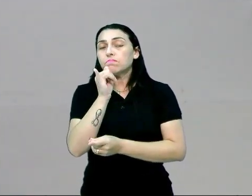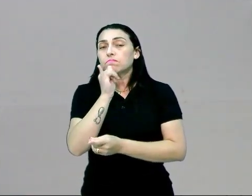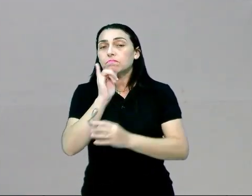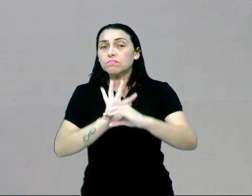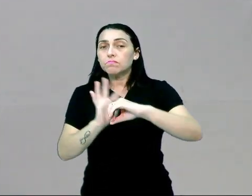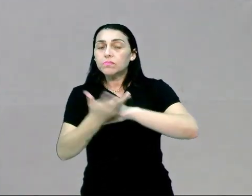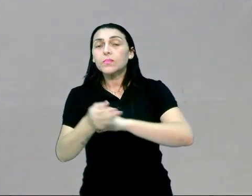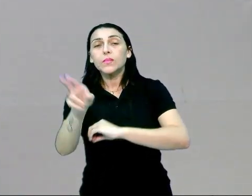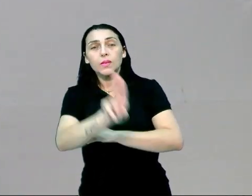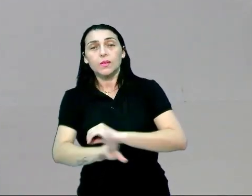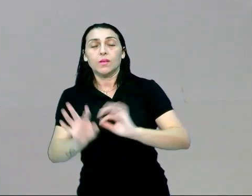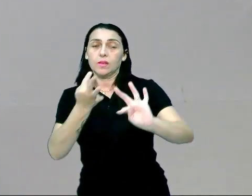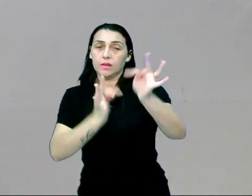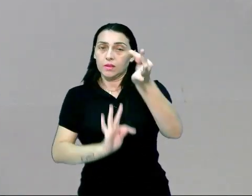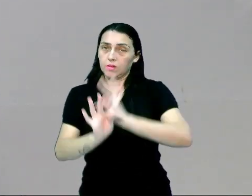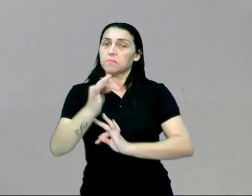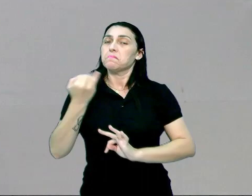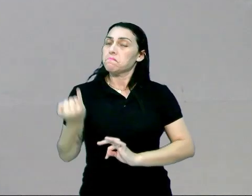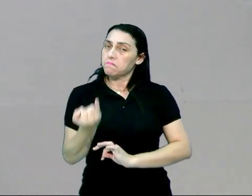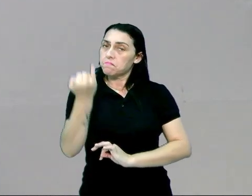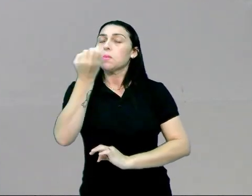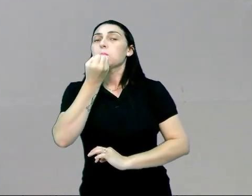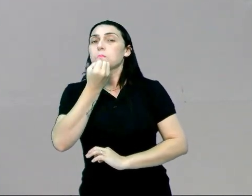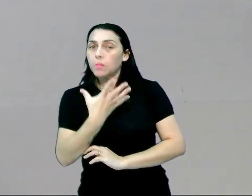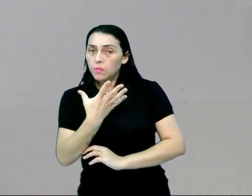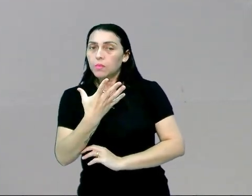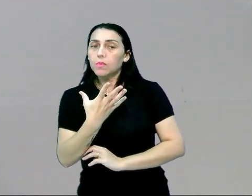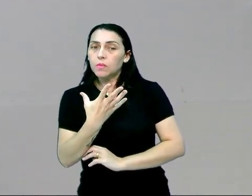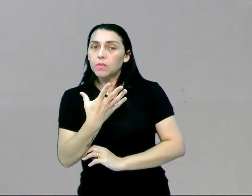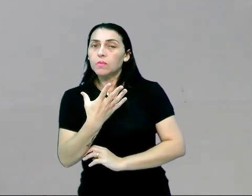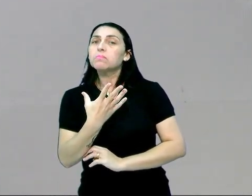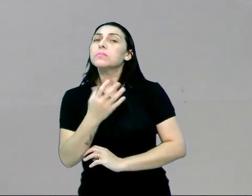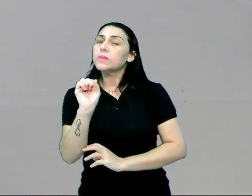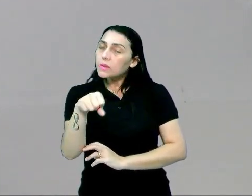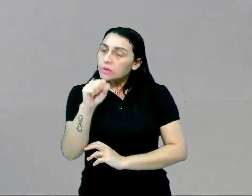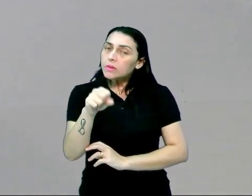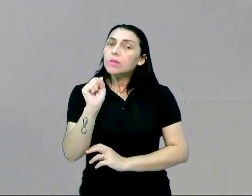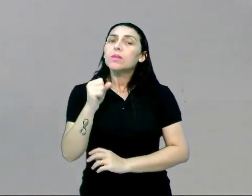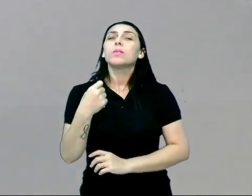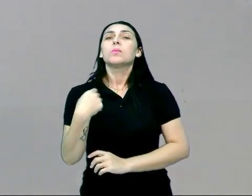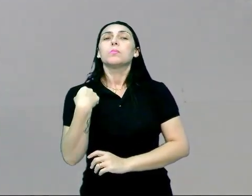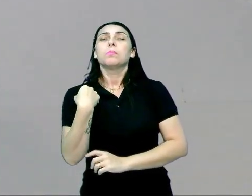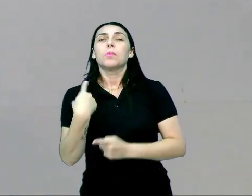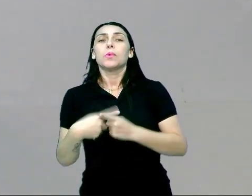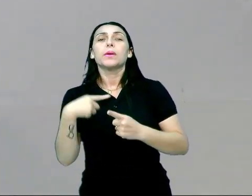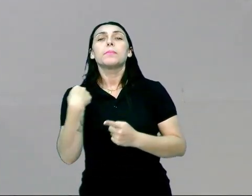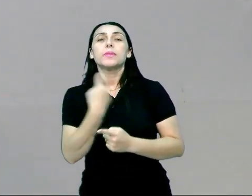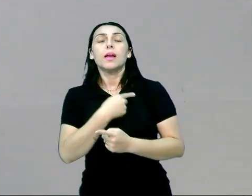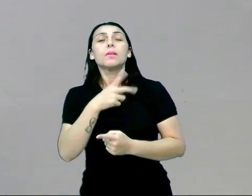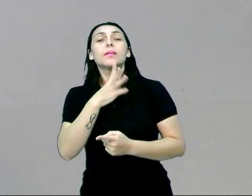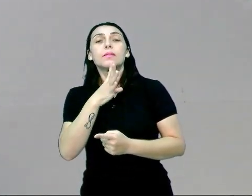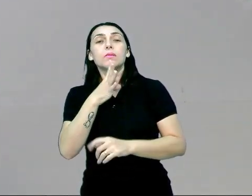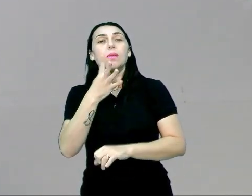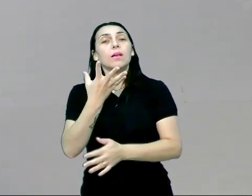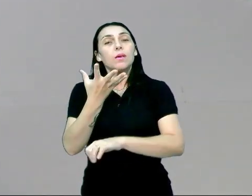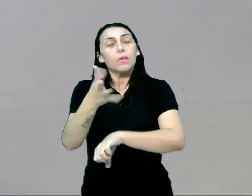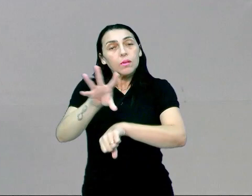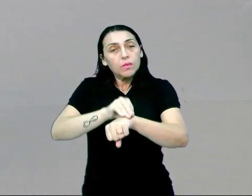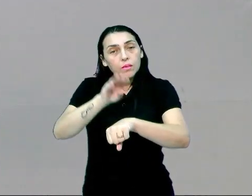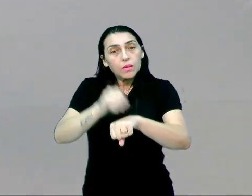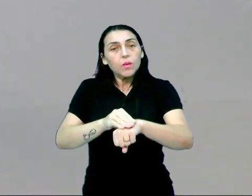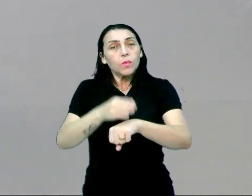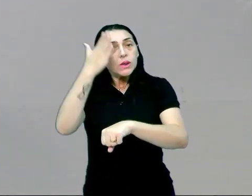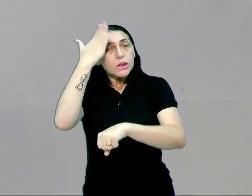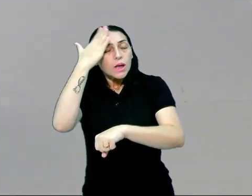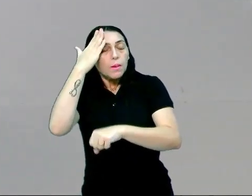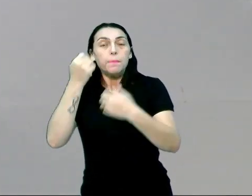o uso da tecnologia ele foi extensivo. De forma benéfica? Sim, porque a gente precisava ter acesso ao conhecimento, a gente precisava acessar o